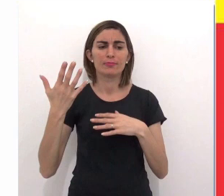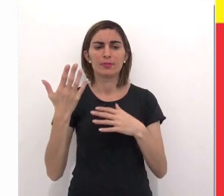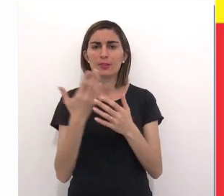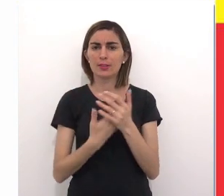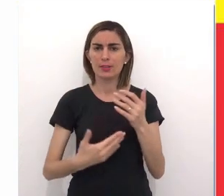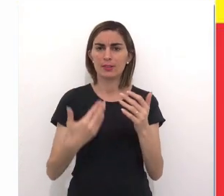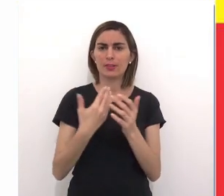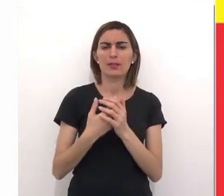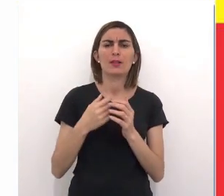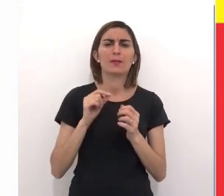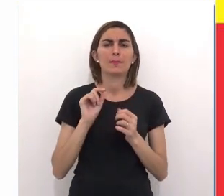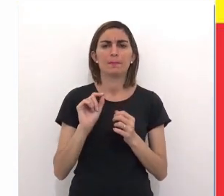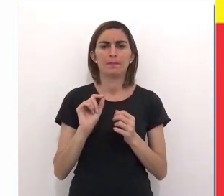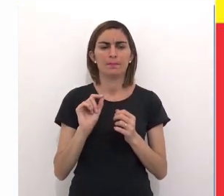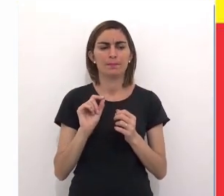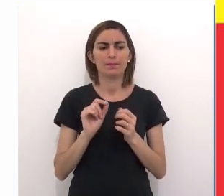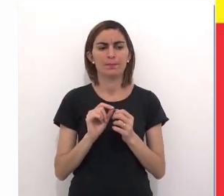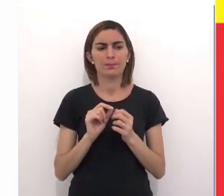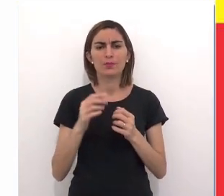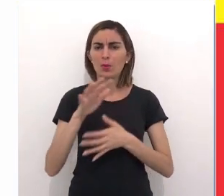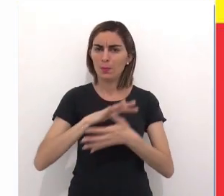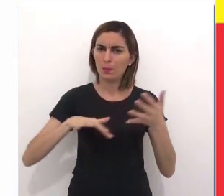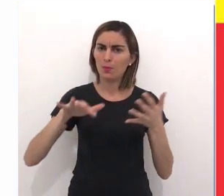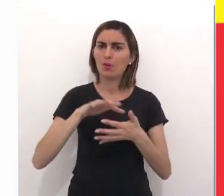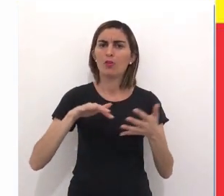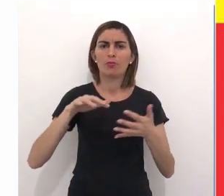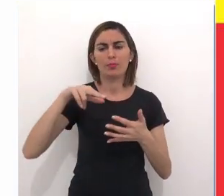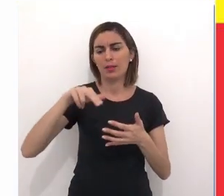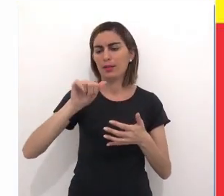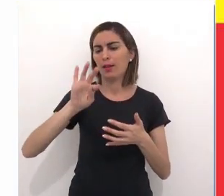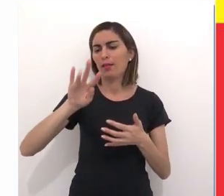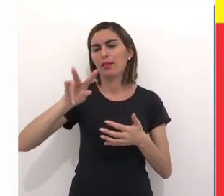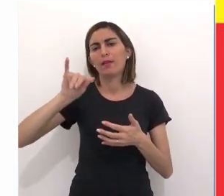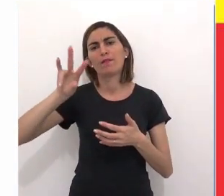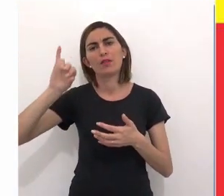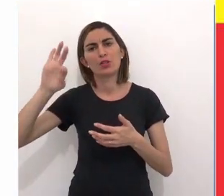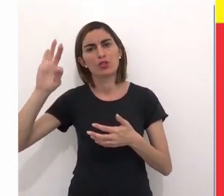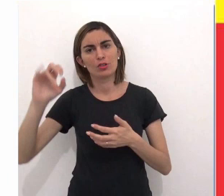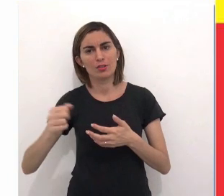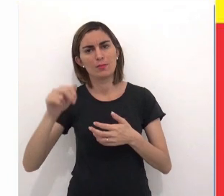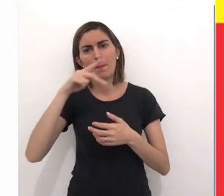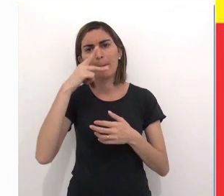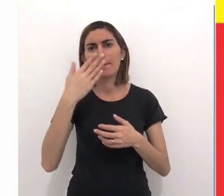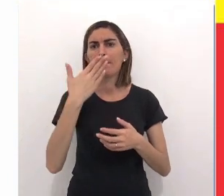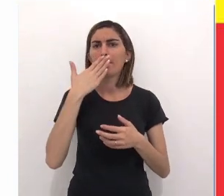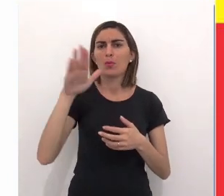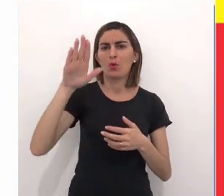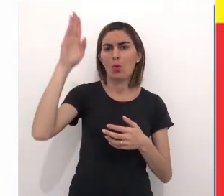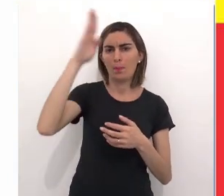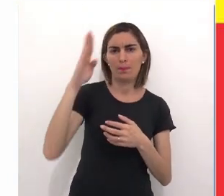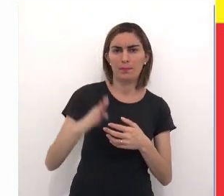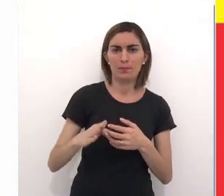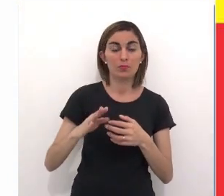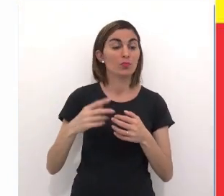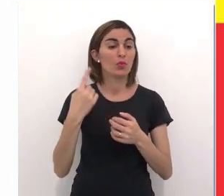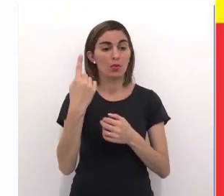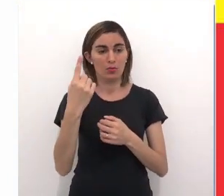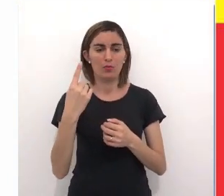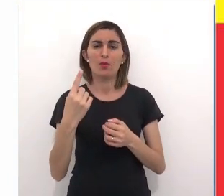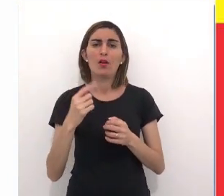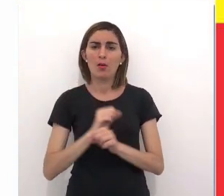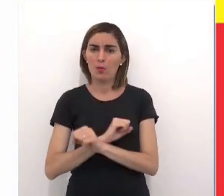classificado na historiografia sob o título genérico Movimento Nativistas. E um deles